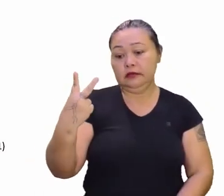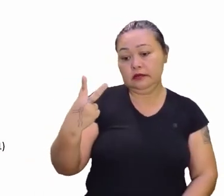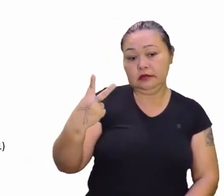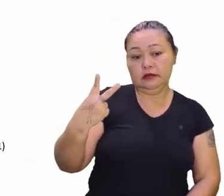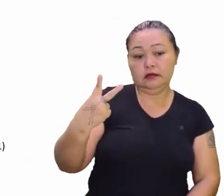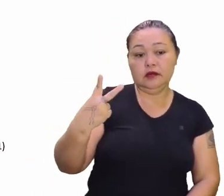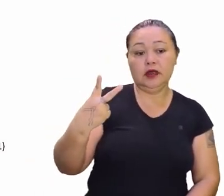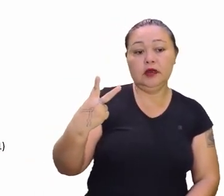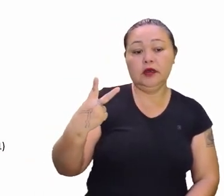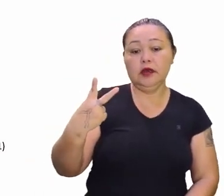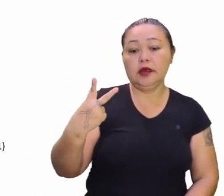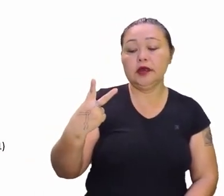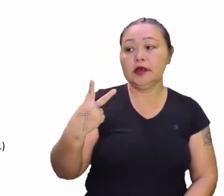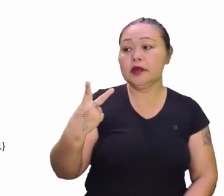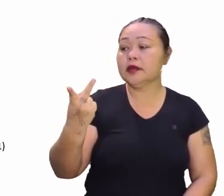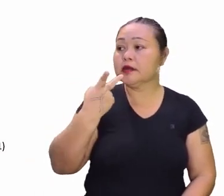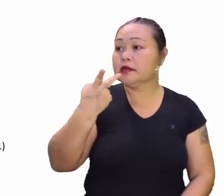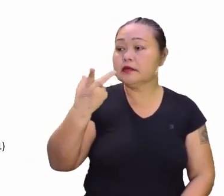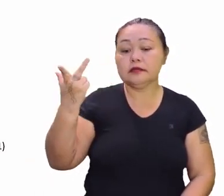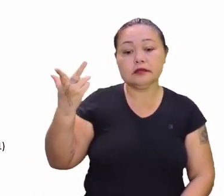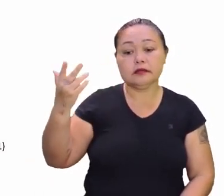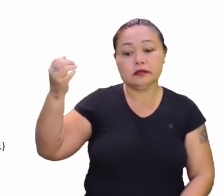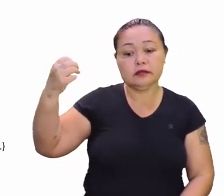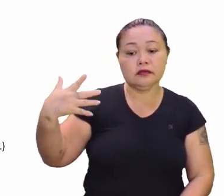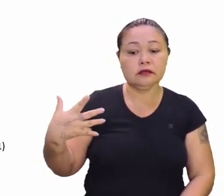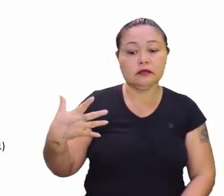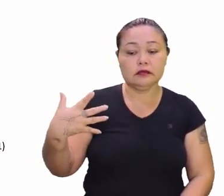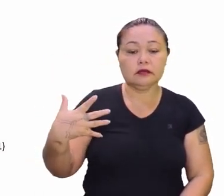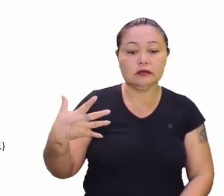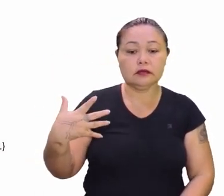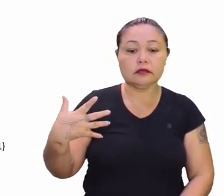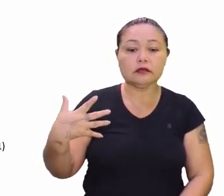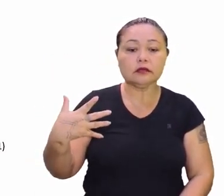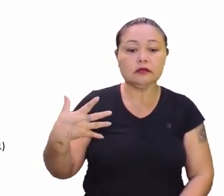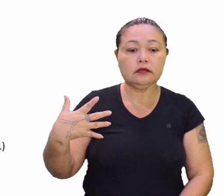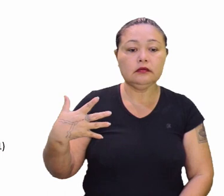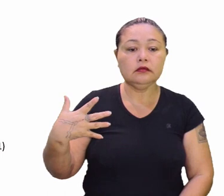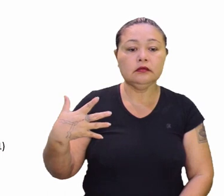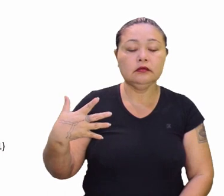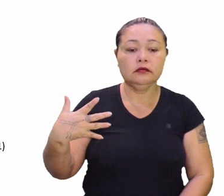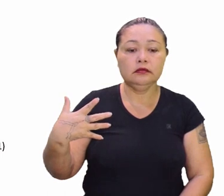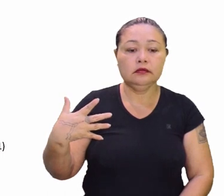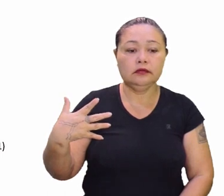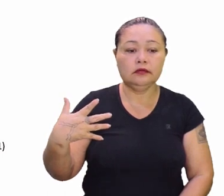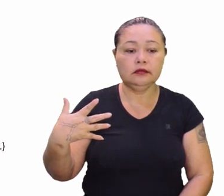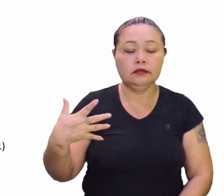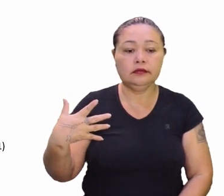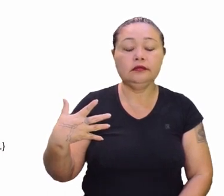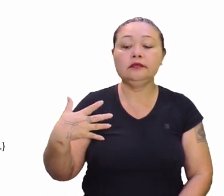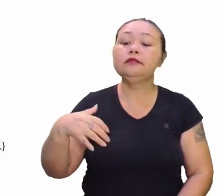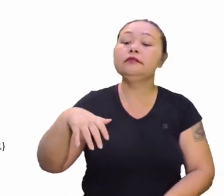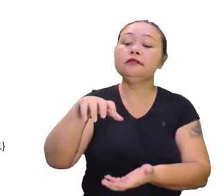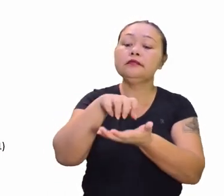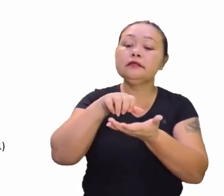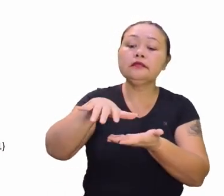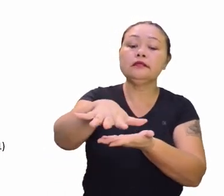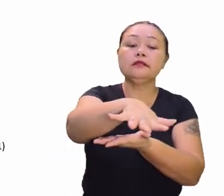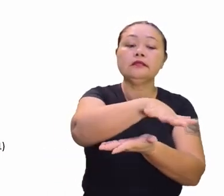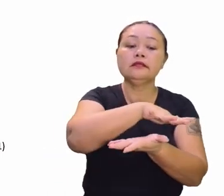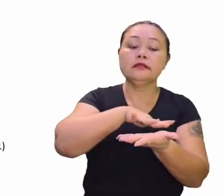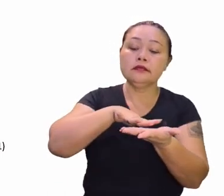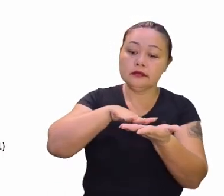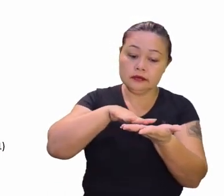grupos. Agora sim, Rogério, está falando ali o que você Exatamente. citou. Aí, ó. Unidade de